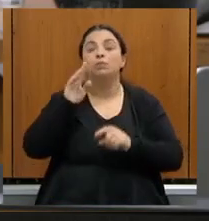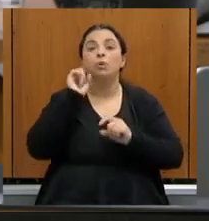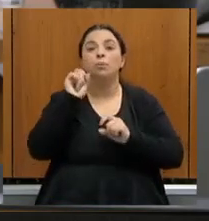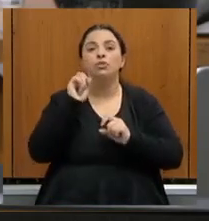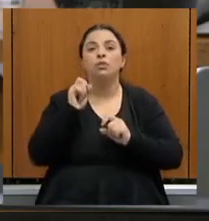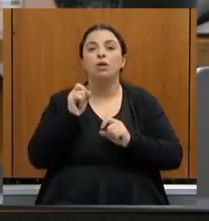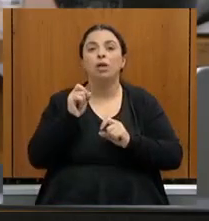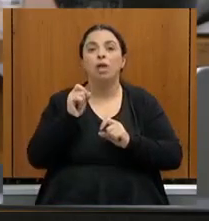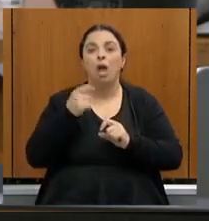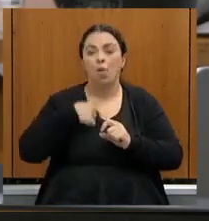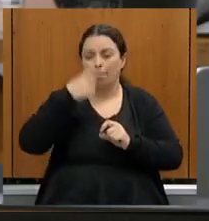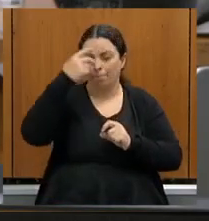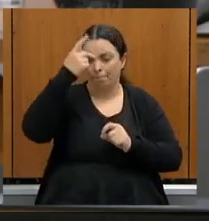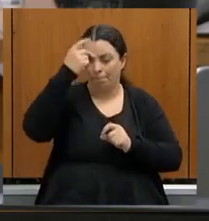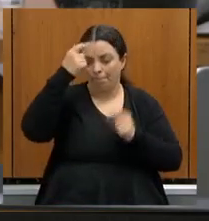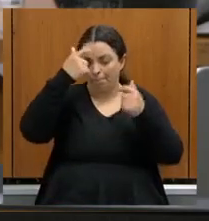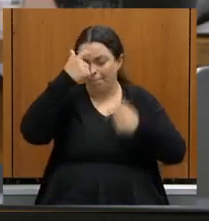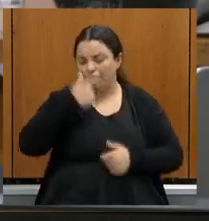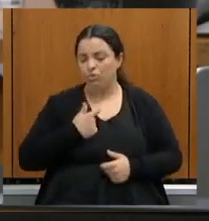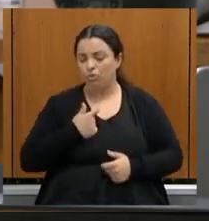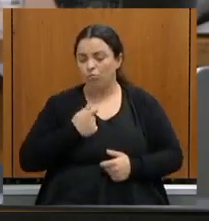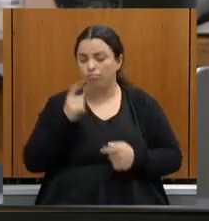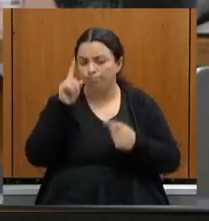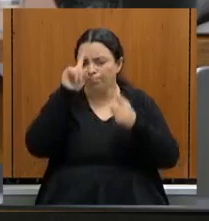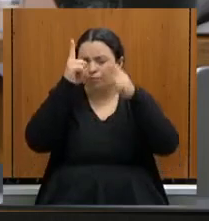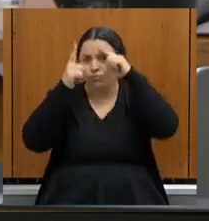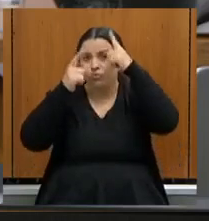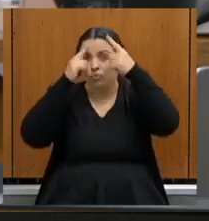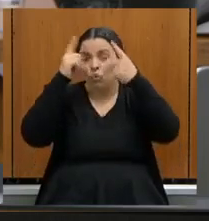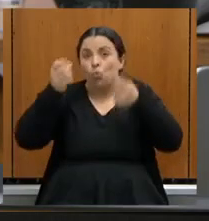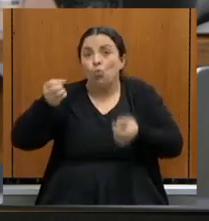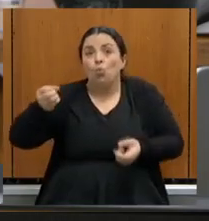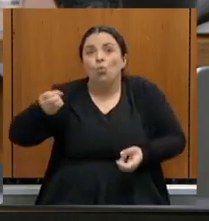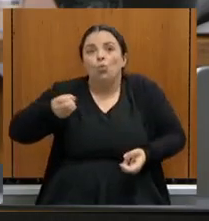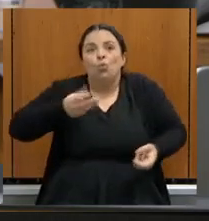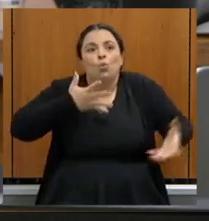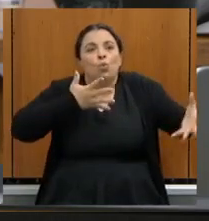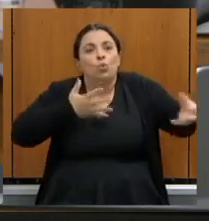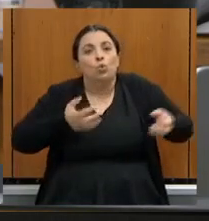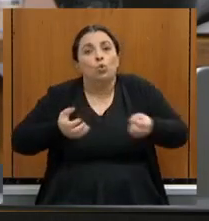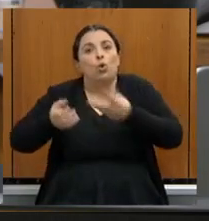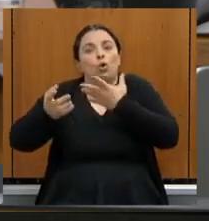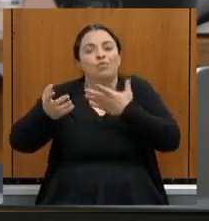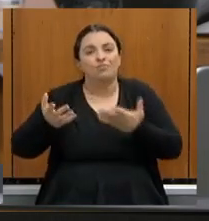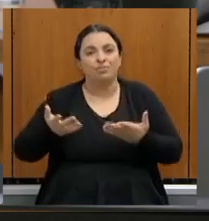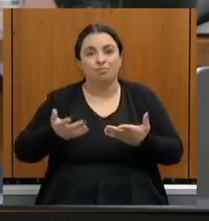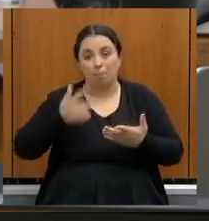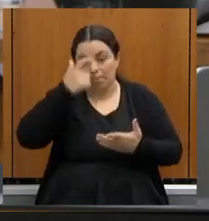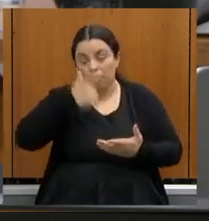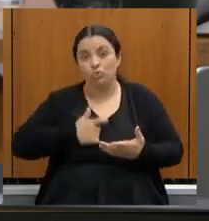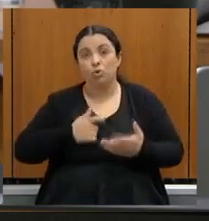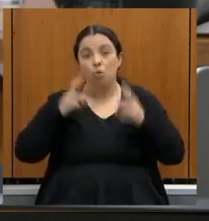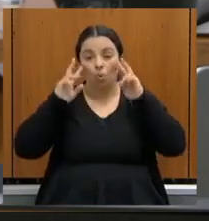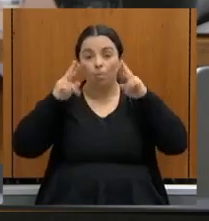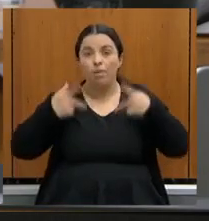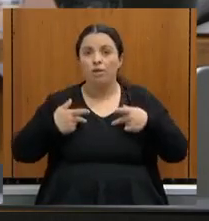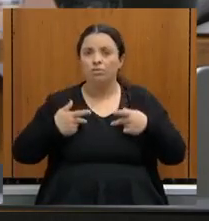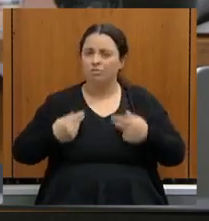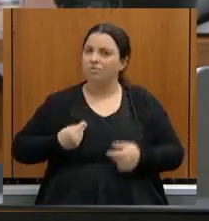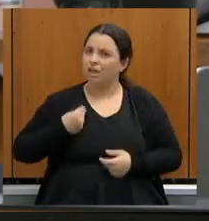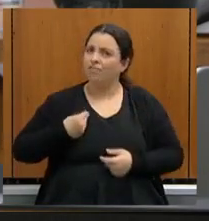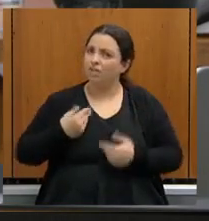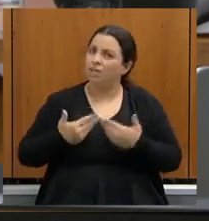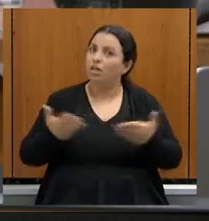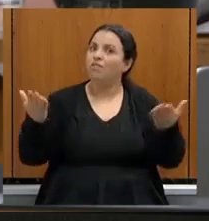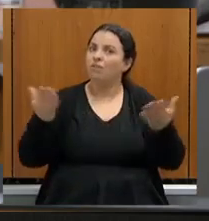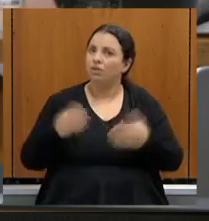como pessoa humana e reinventar-se como ser na vida que vem que